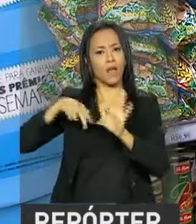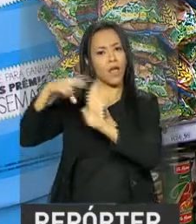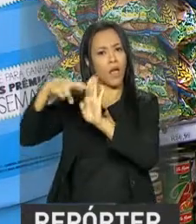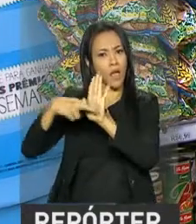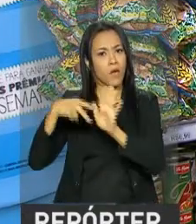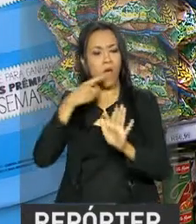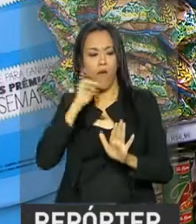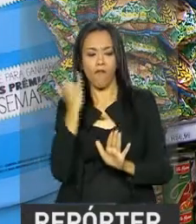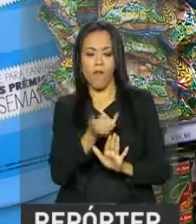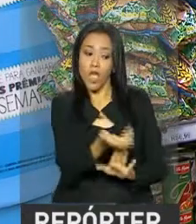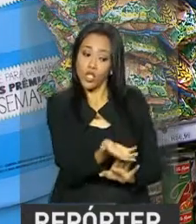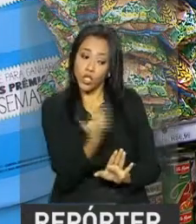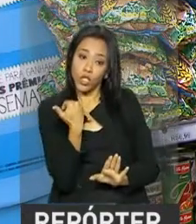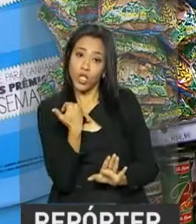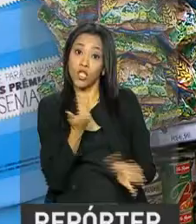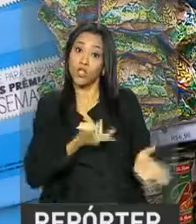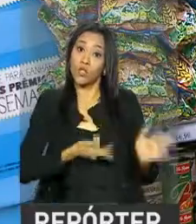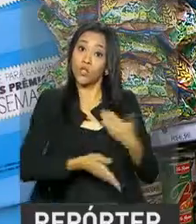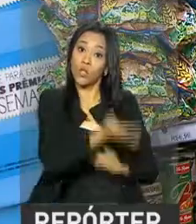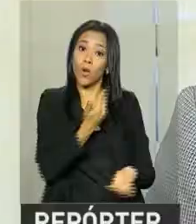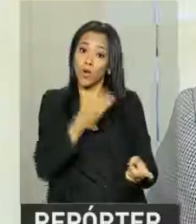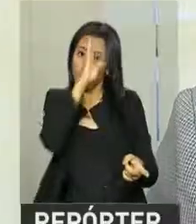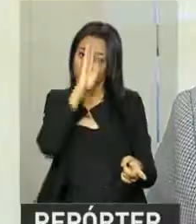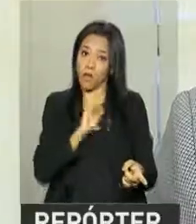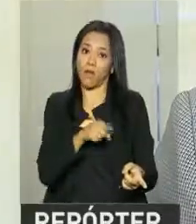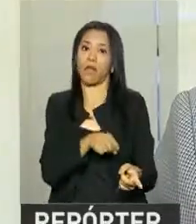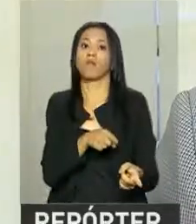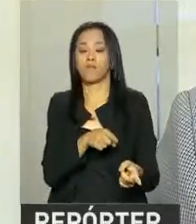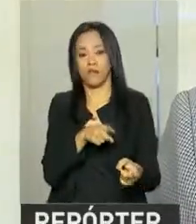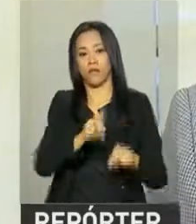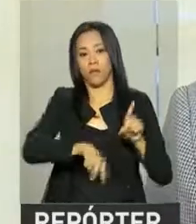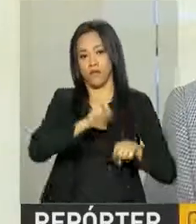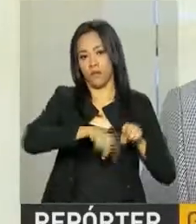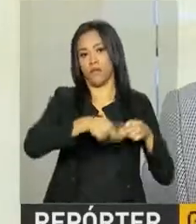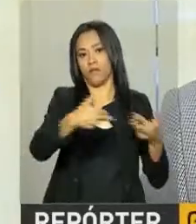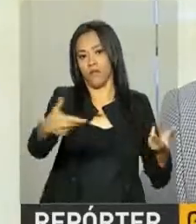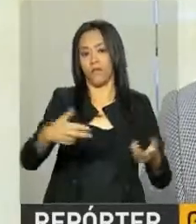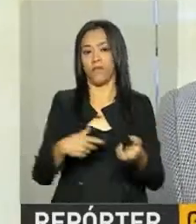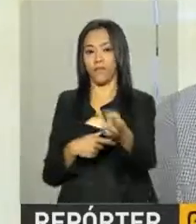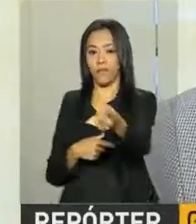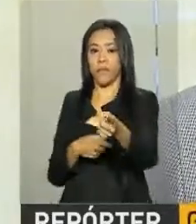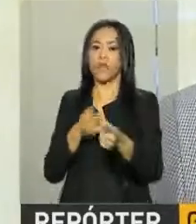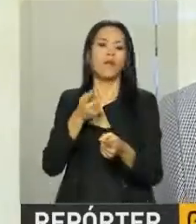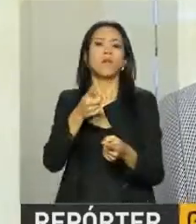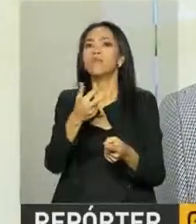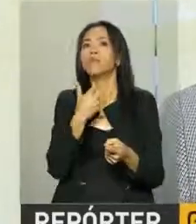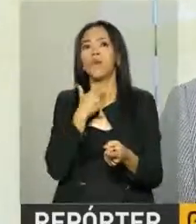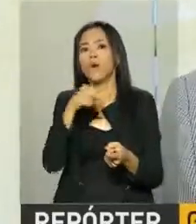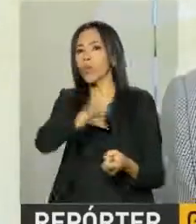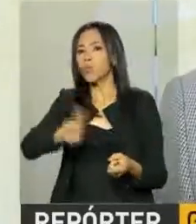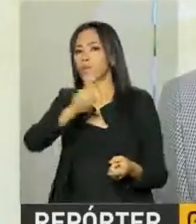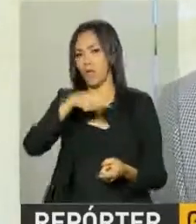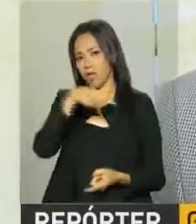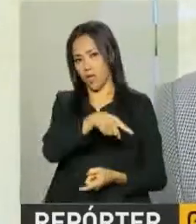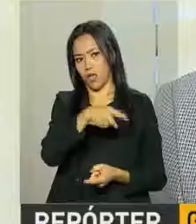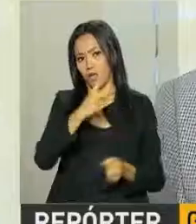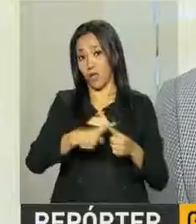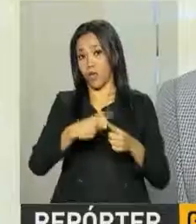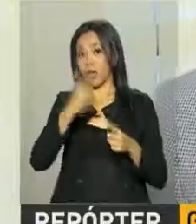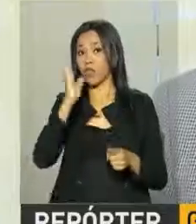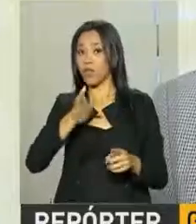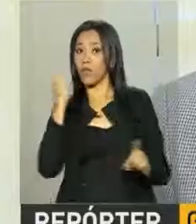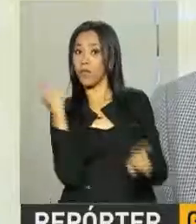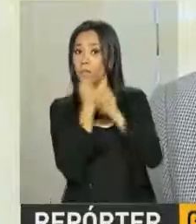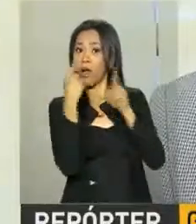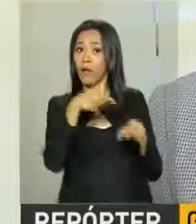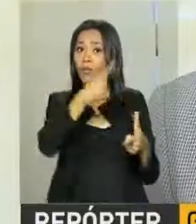recolha e troque o produto de maneira gratuita. O consumidor deve não utilizar aquele produto, até porque foi detectado